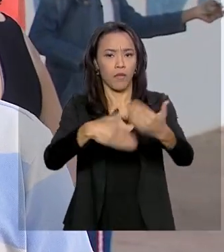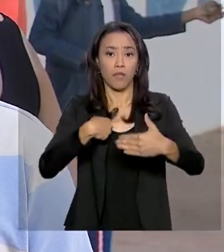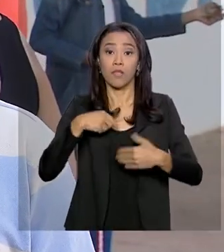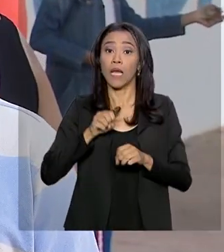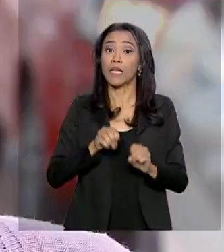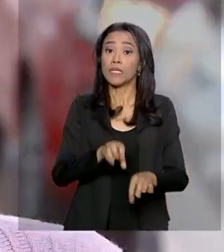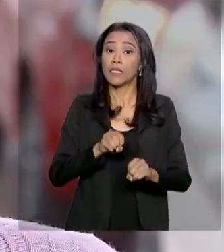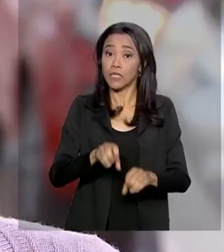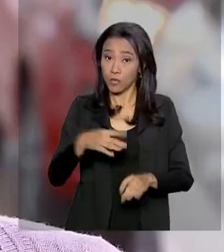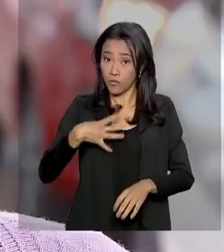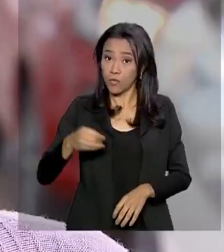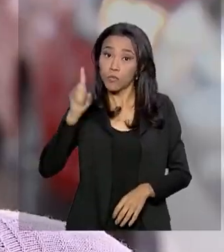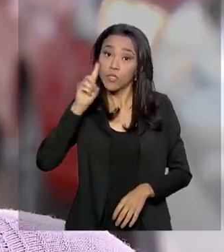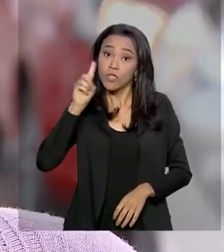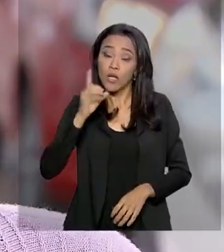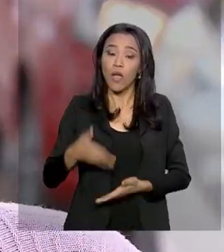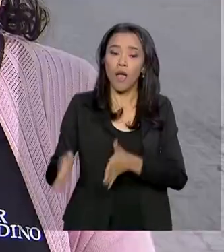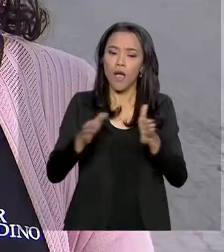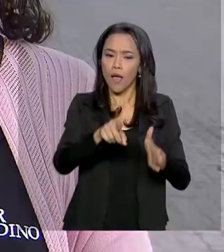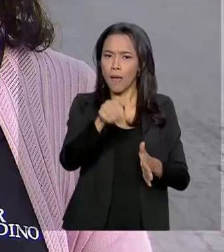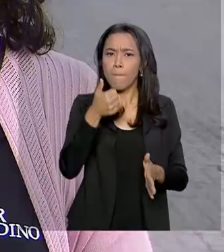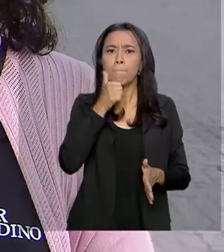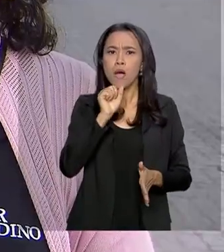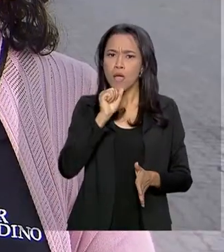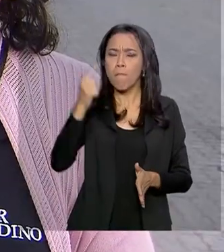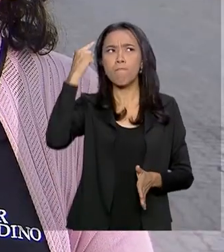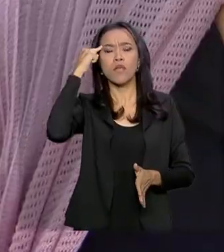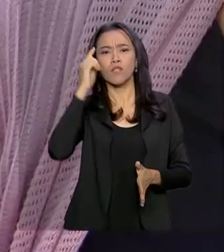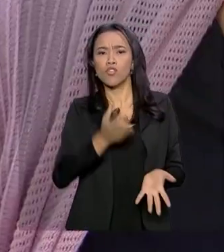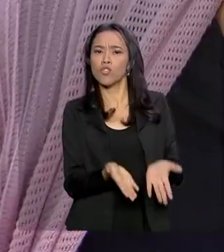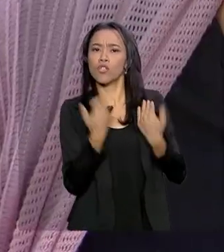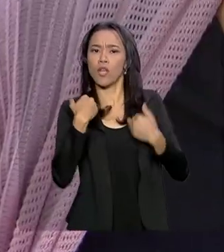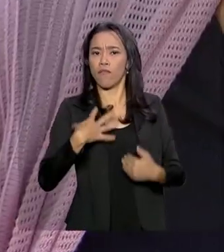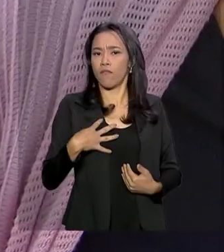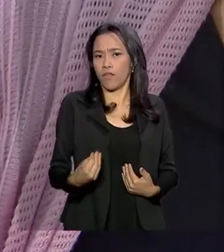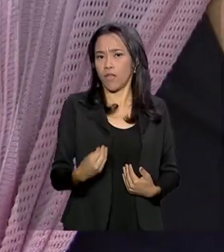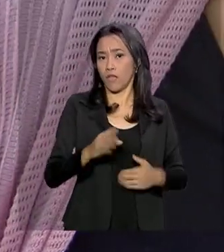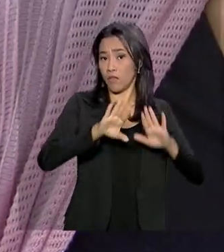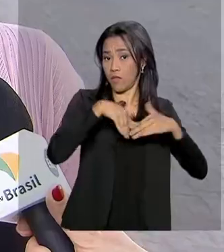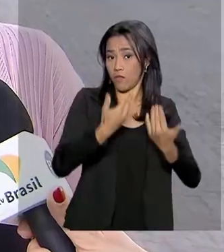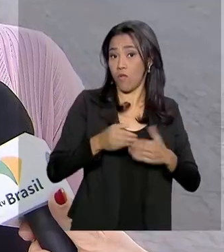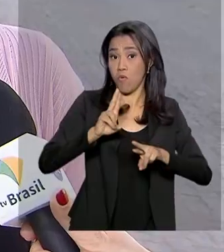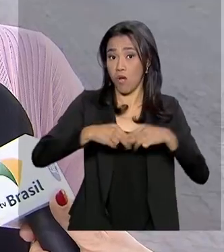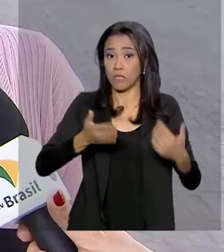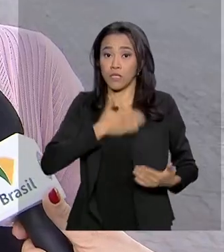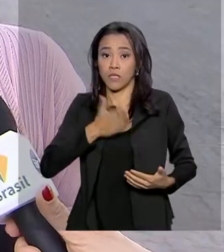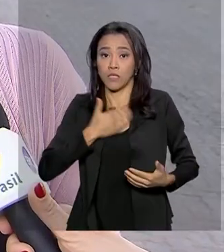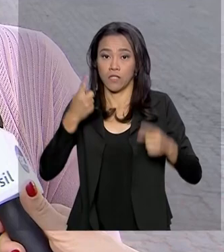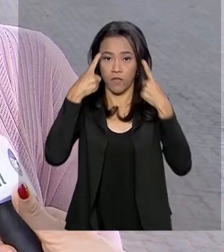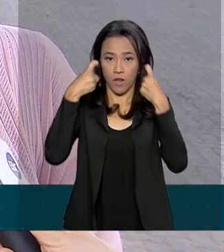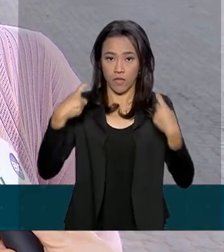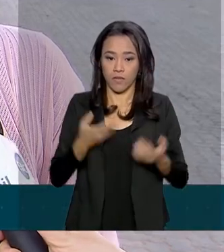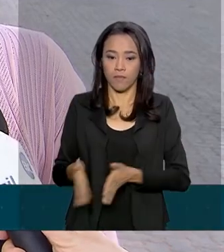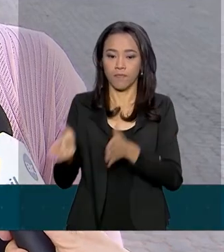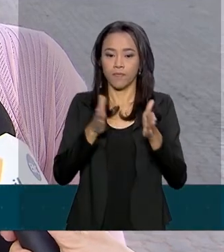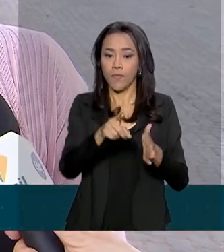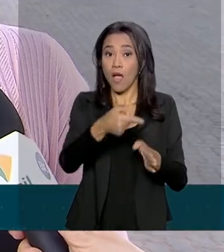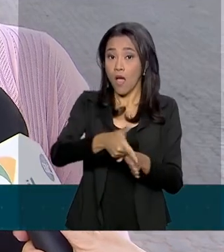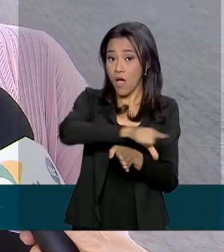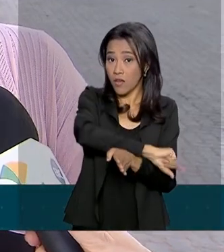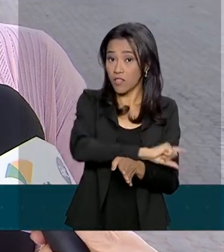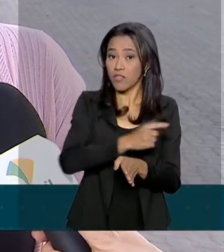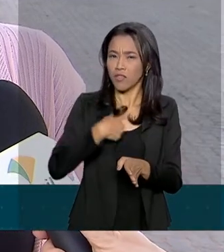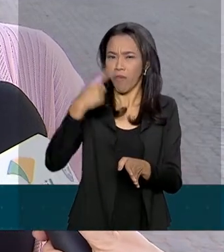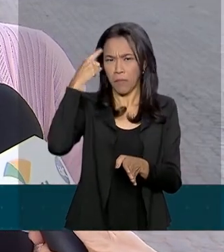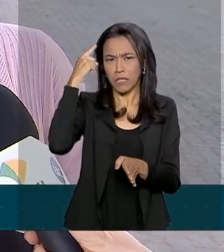para o dia a dia. Teve mãe que até pensou em tirar a filha da escola com medo da violência. Antes de ter o projeto, eu estava pensando